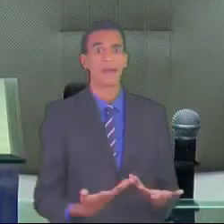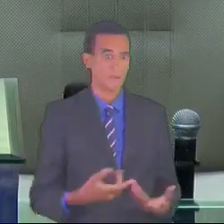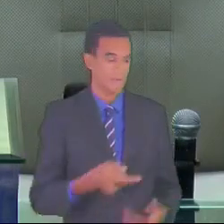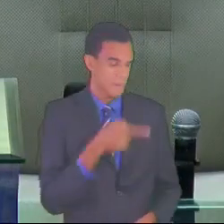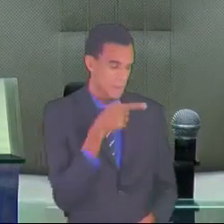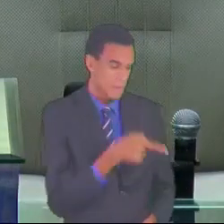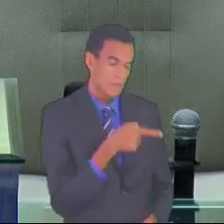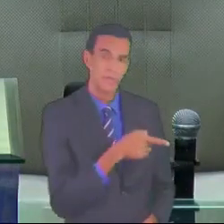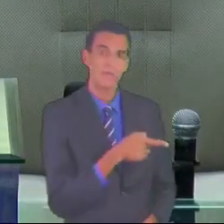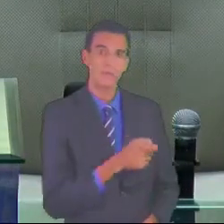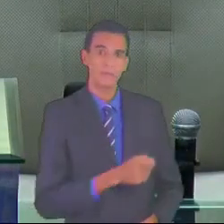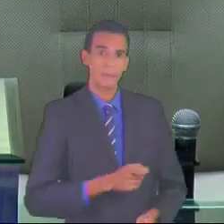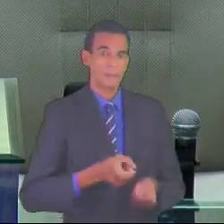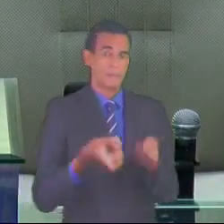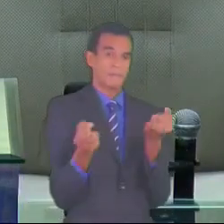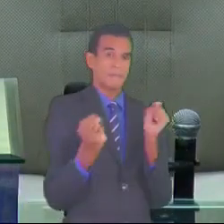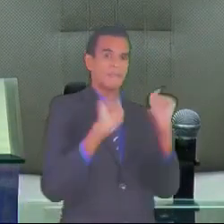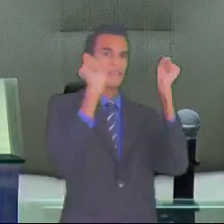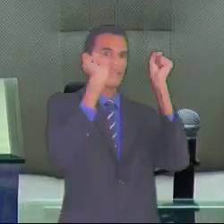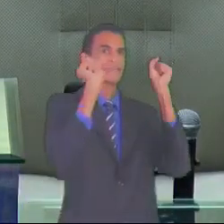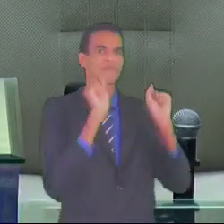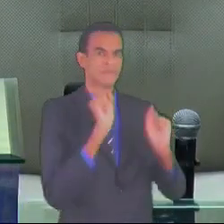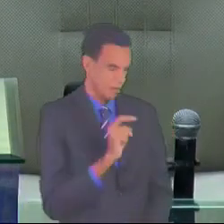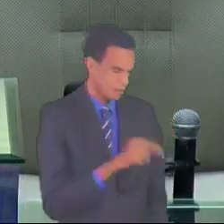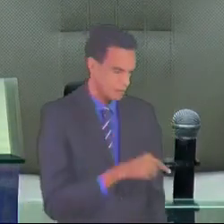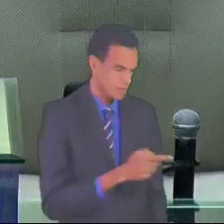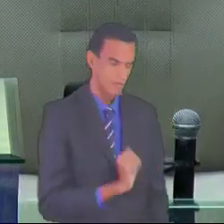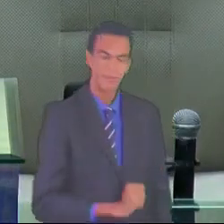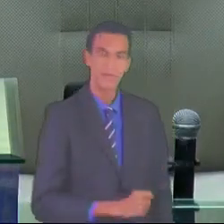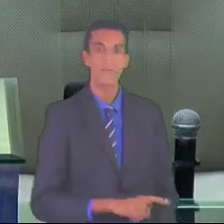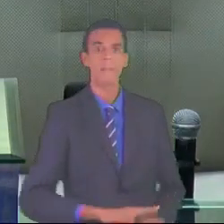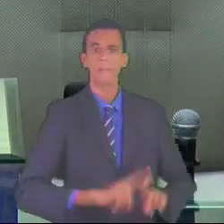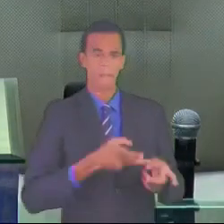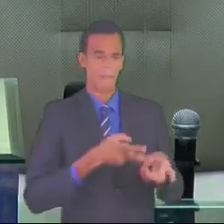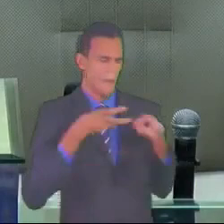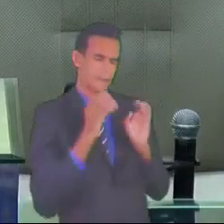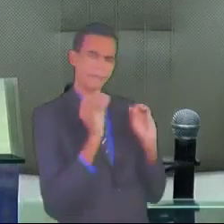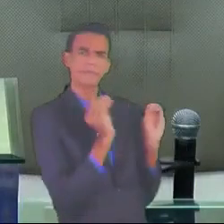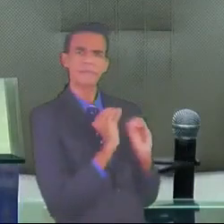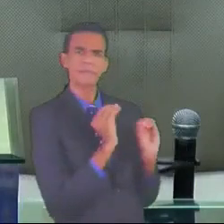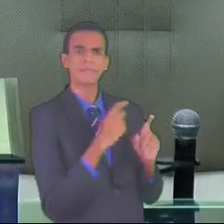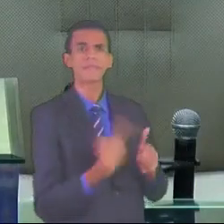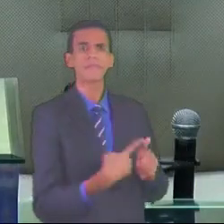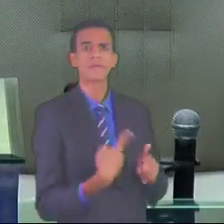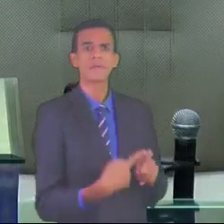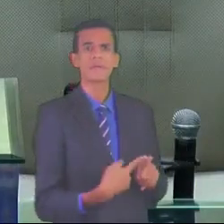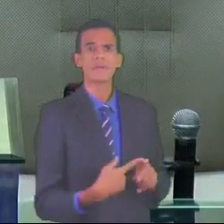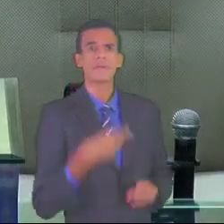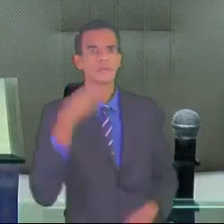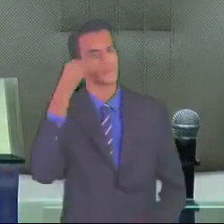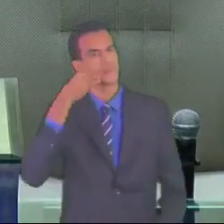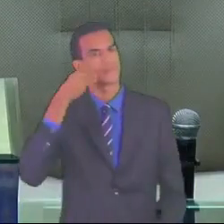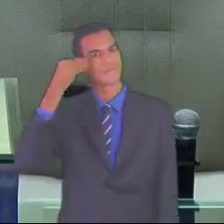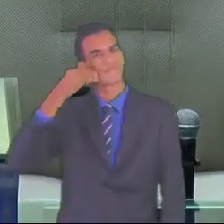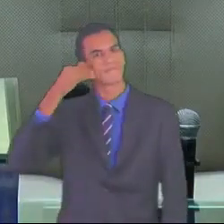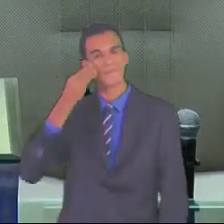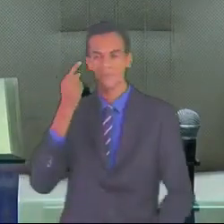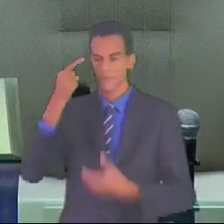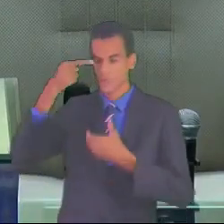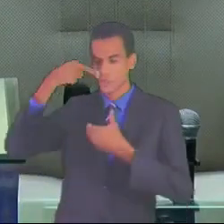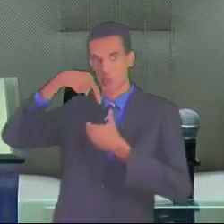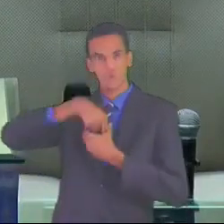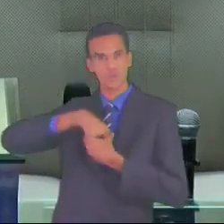num estado de nervo caótico, e você não percebe porque são experiências